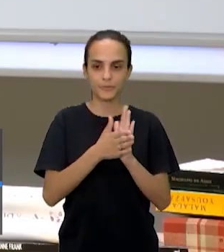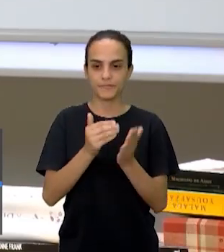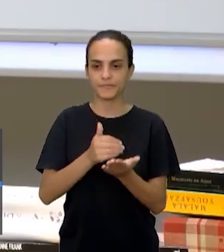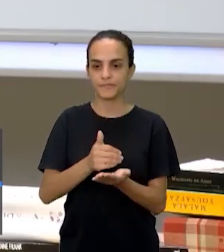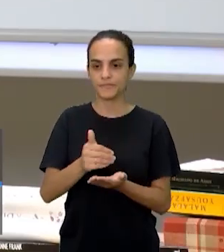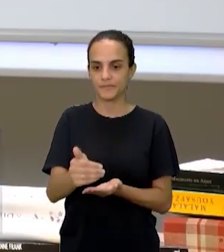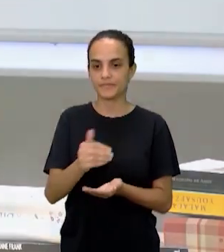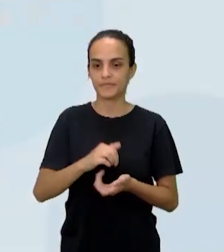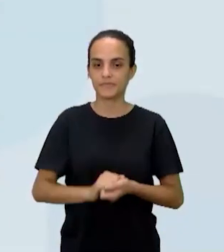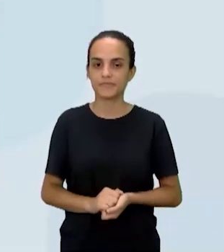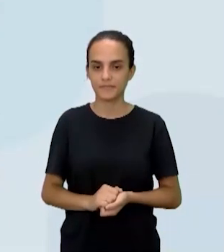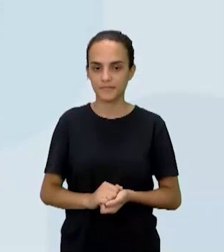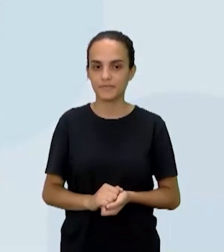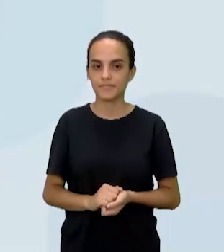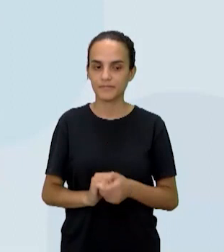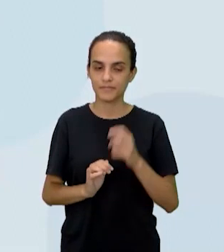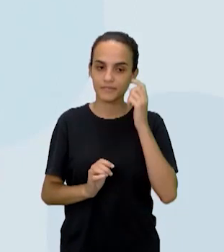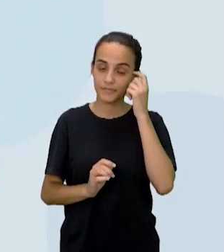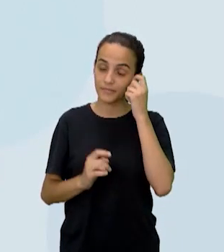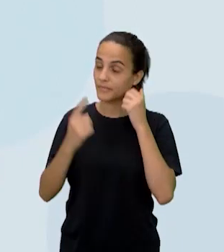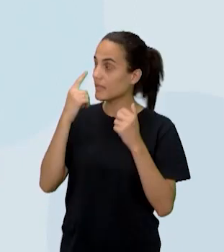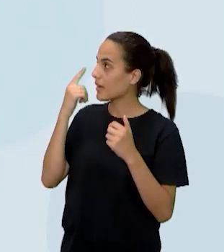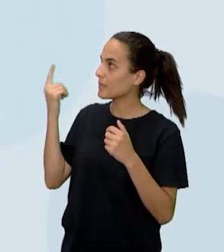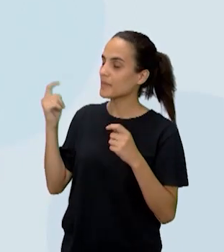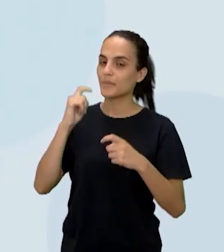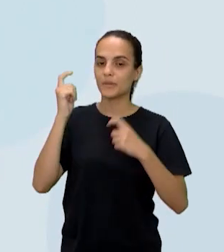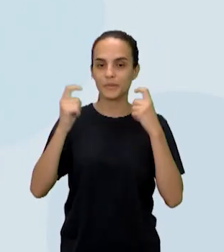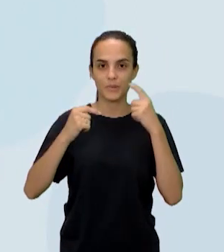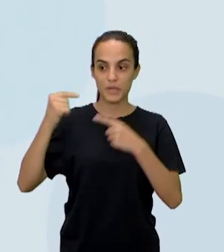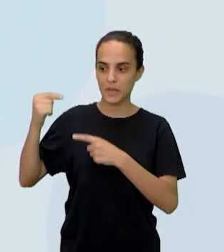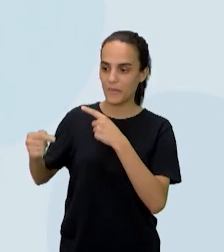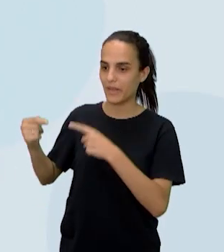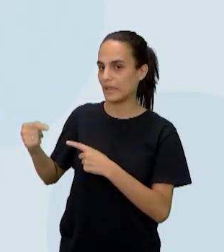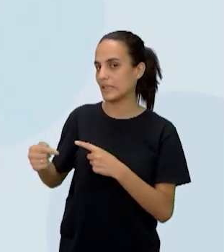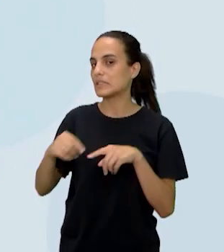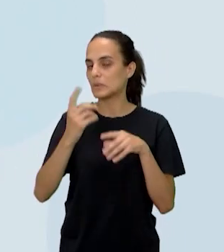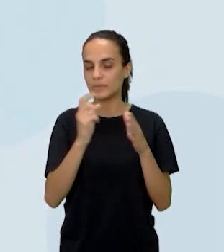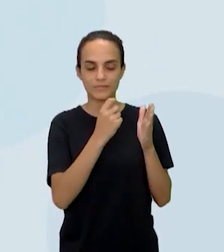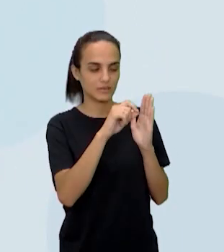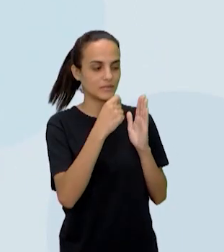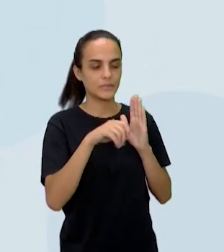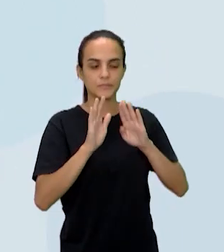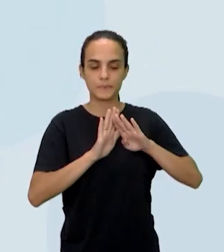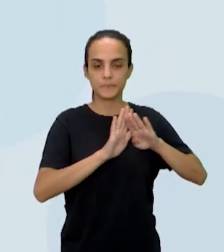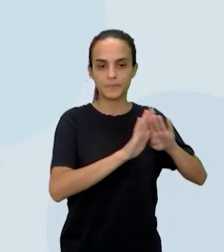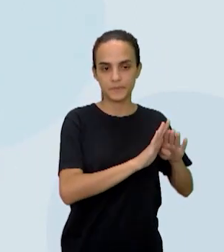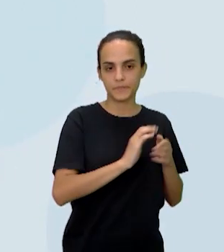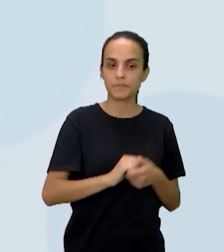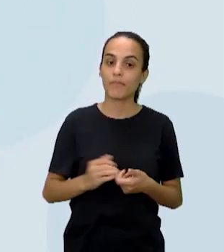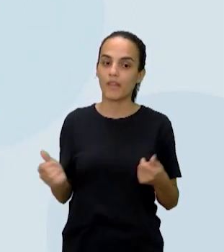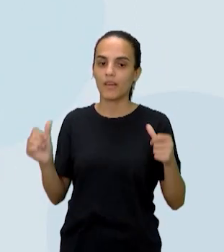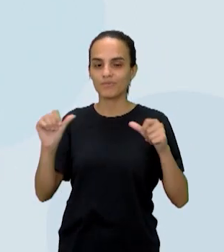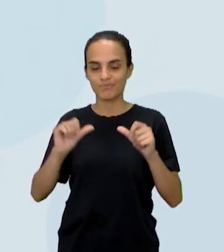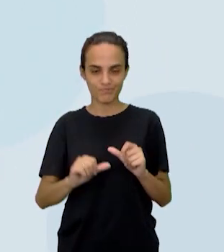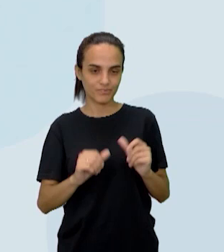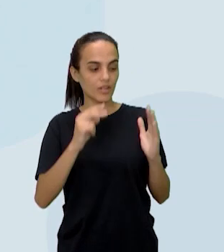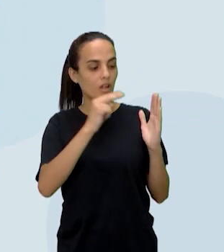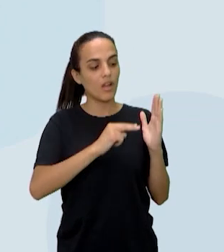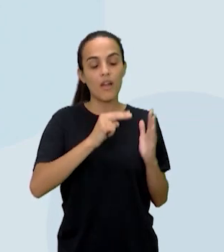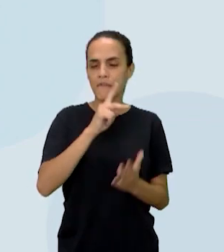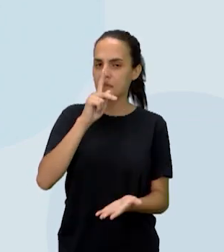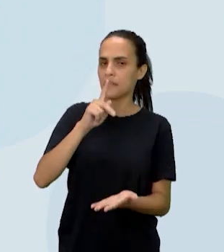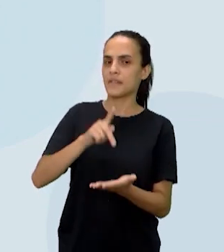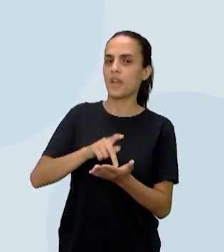lá? Hoje a gente está mais preocupado em debater do que em escrever, né? Então vamos lá. Crise da leitura, mito